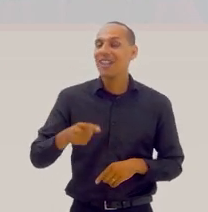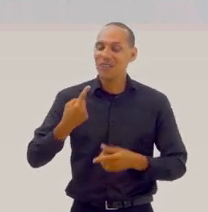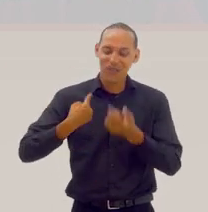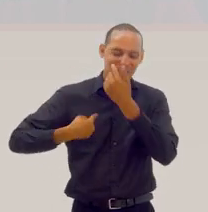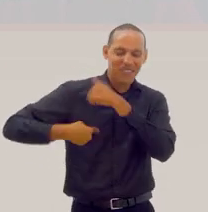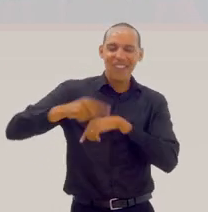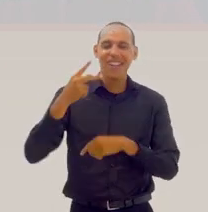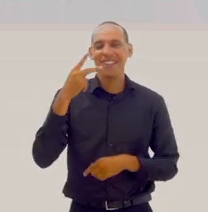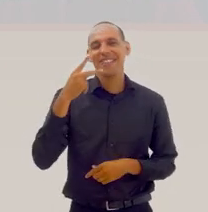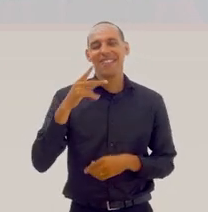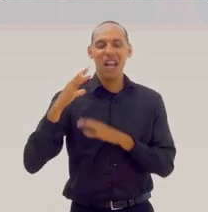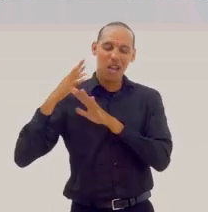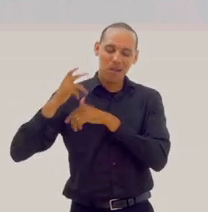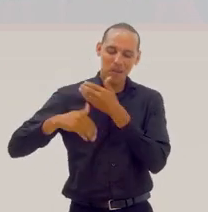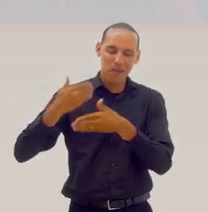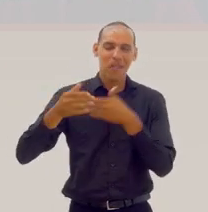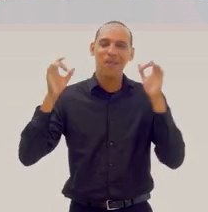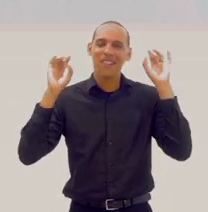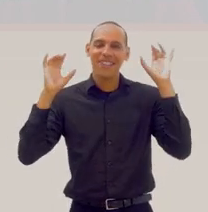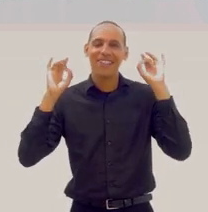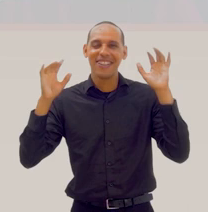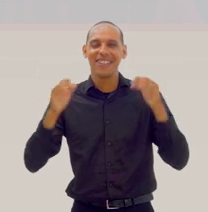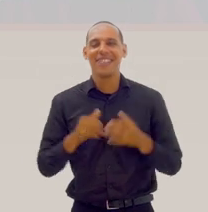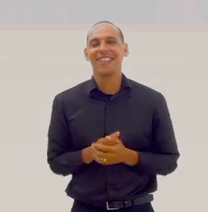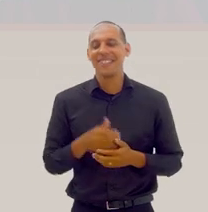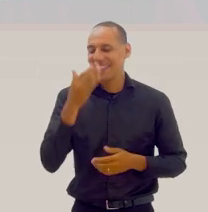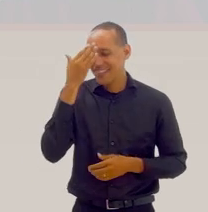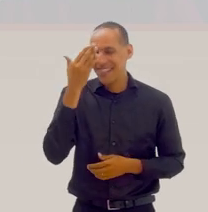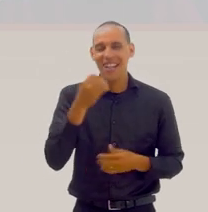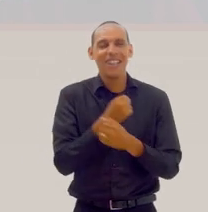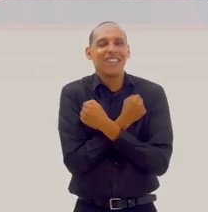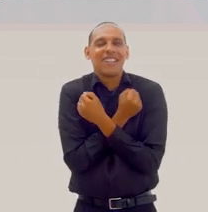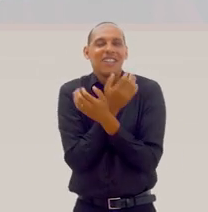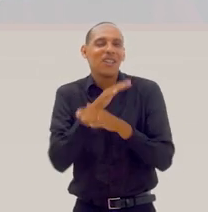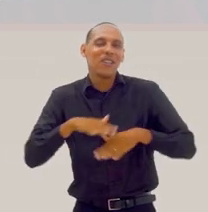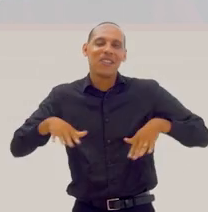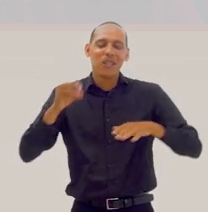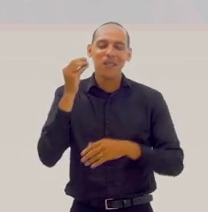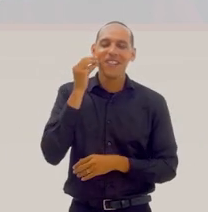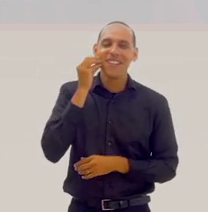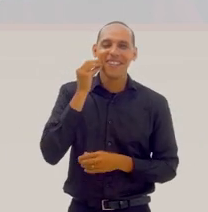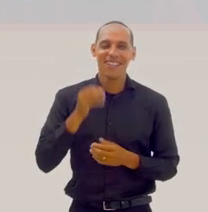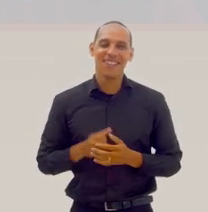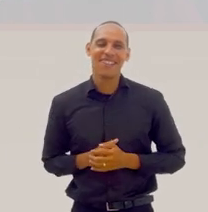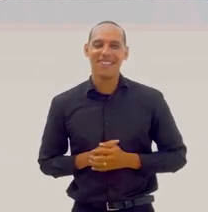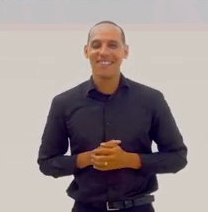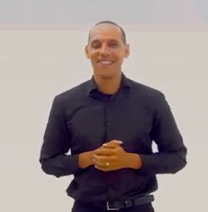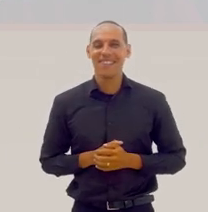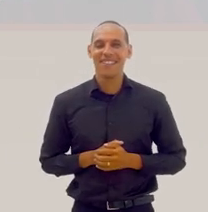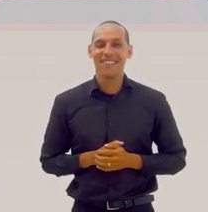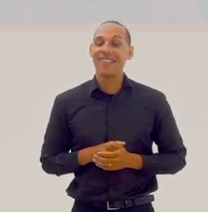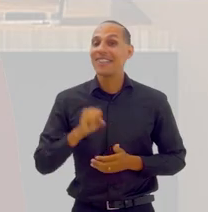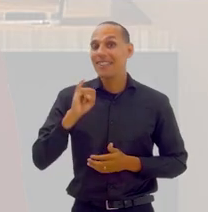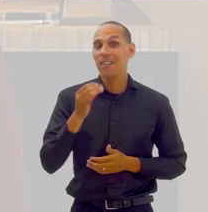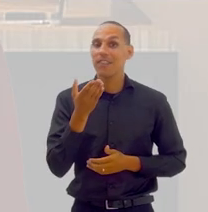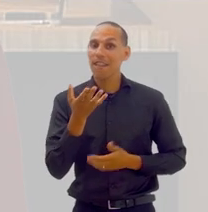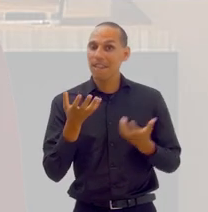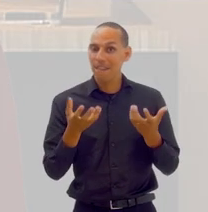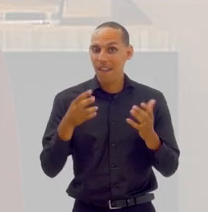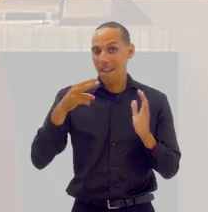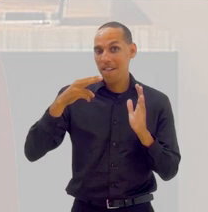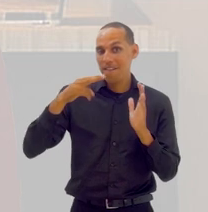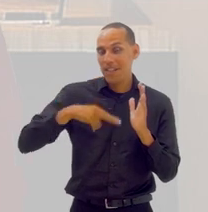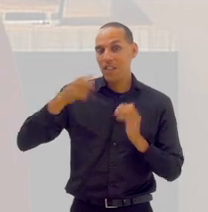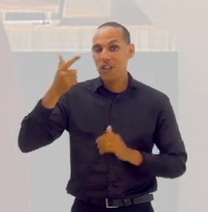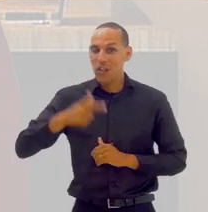mais sucesso nessa carreira brilhante. Muito obrigado. Um abraço a todos, um beijo a todos. Se você